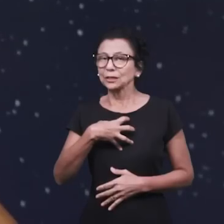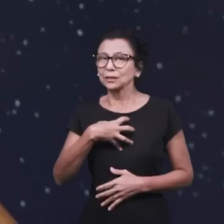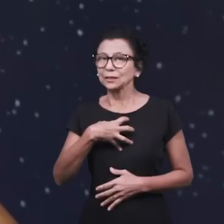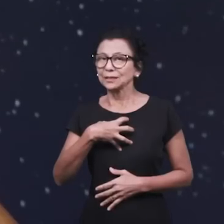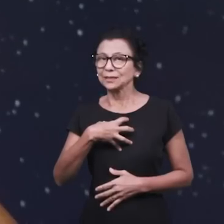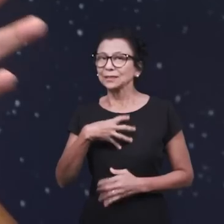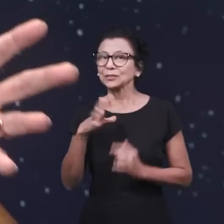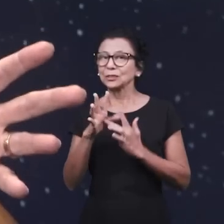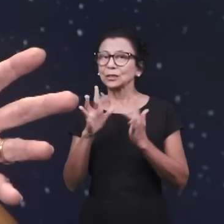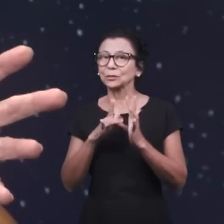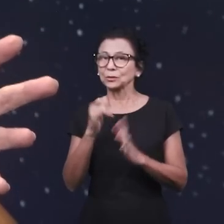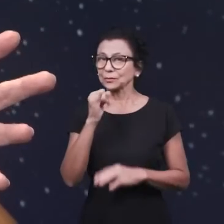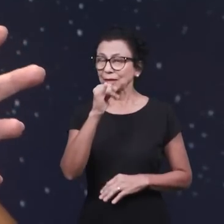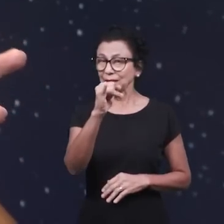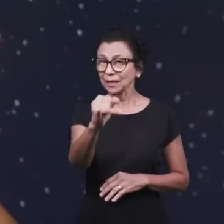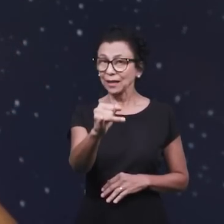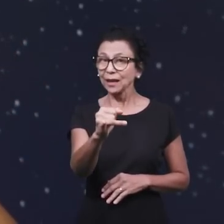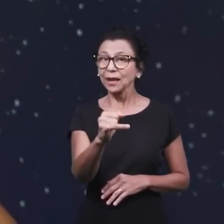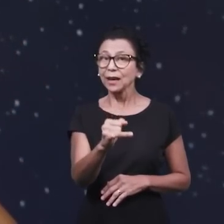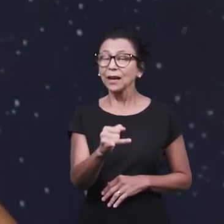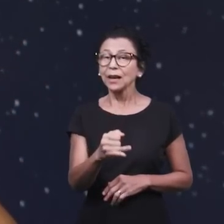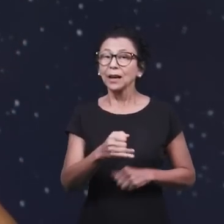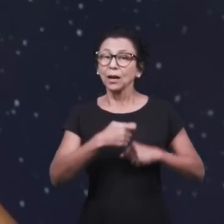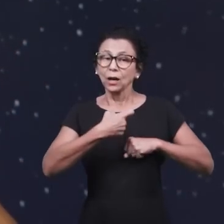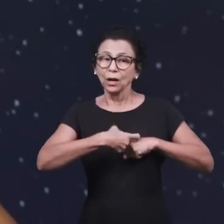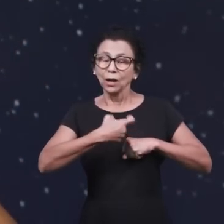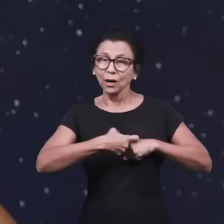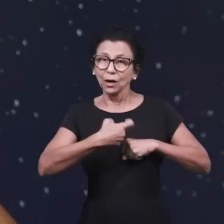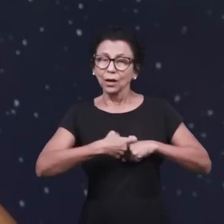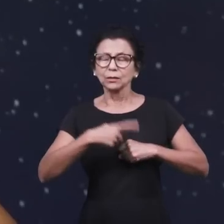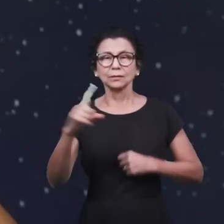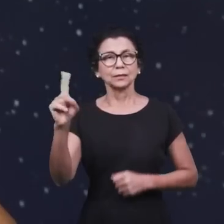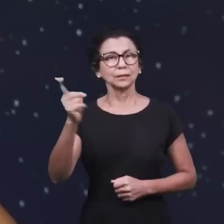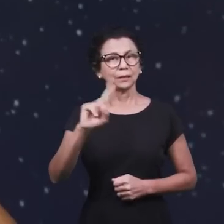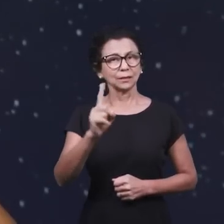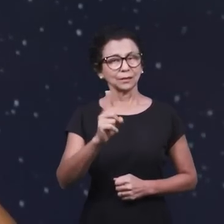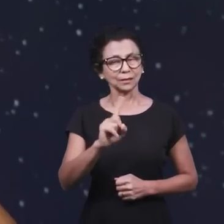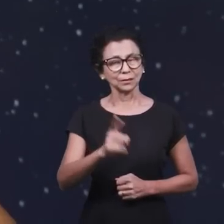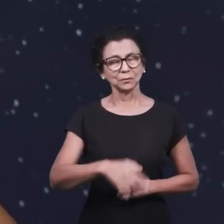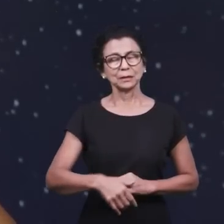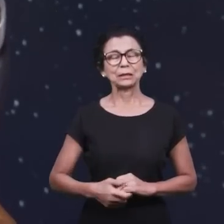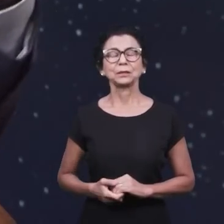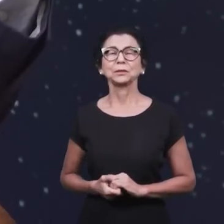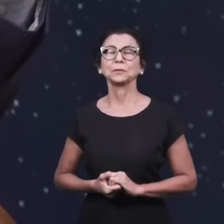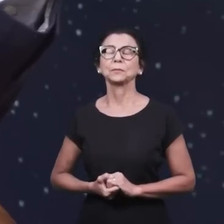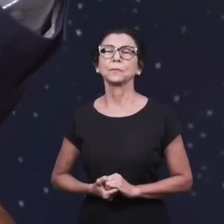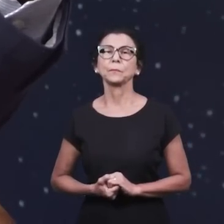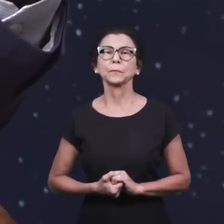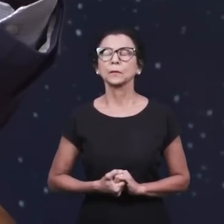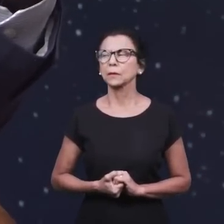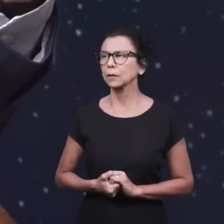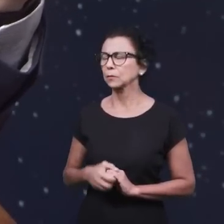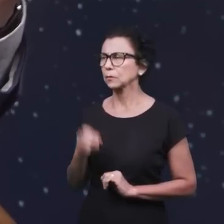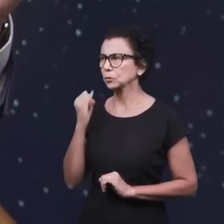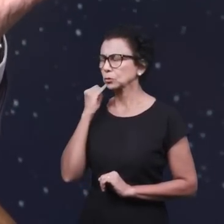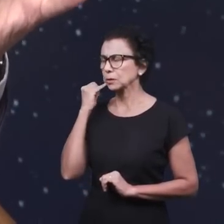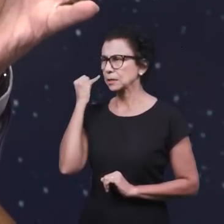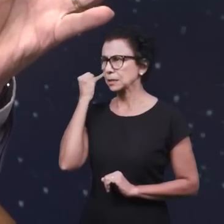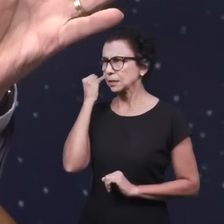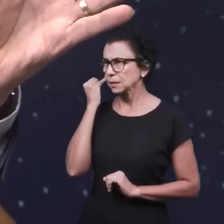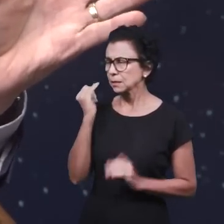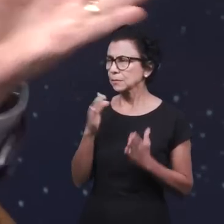endureçais os vossos corações. Então, essa brevidade, esse tempo do breve, como você citou,